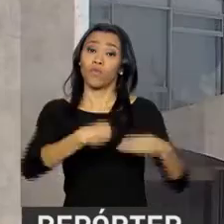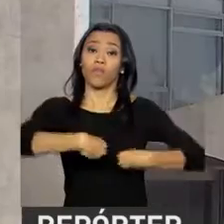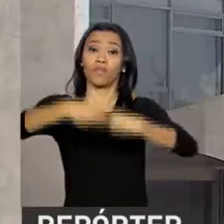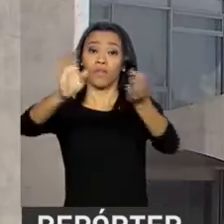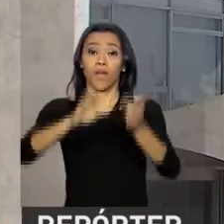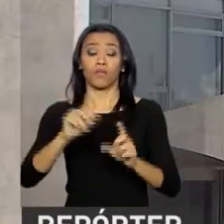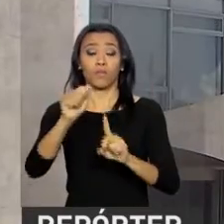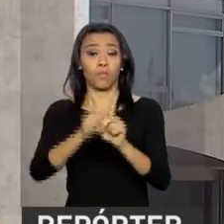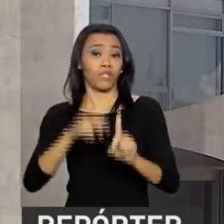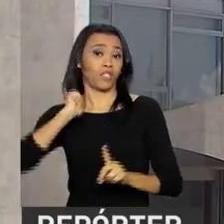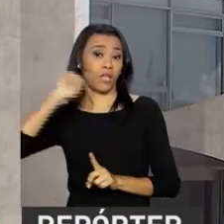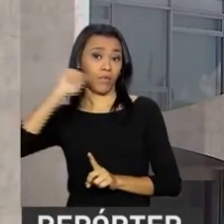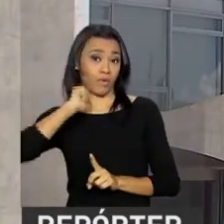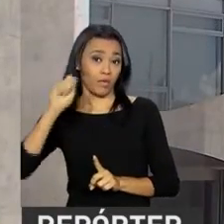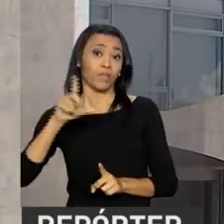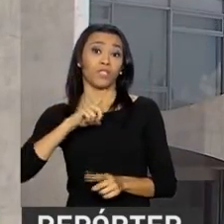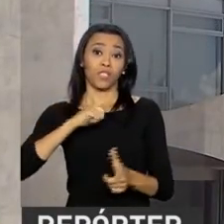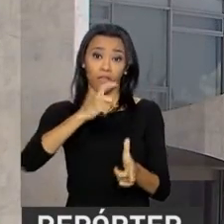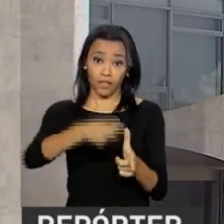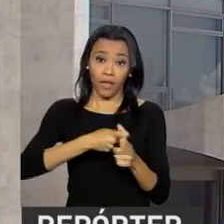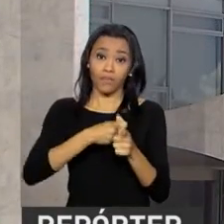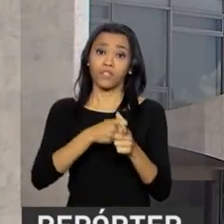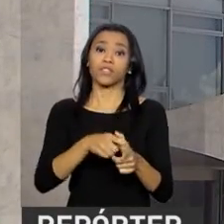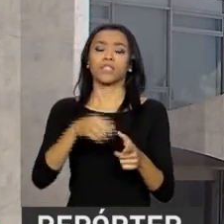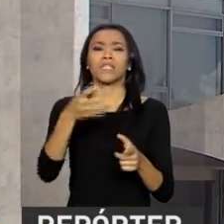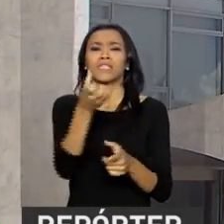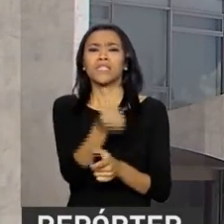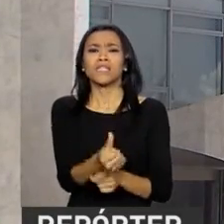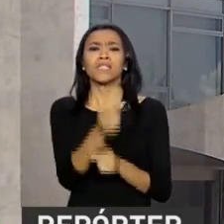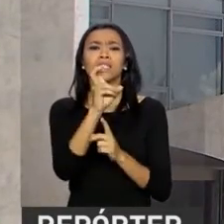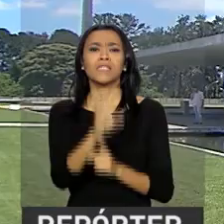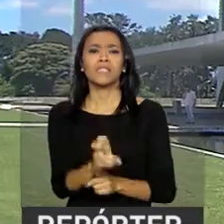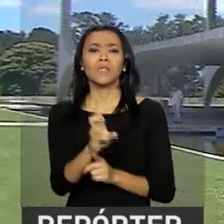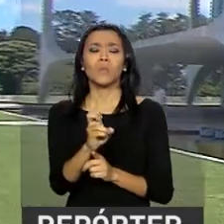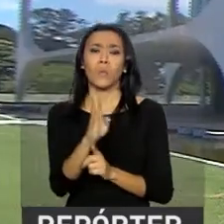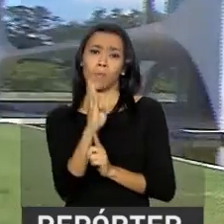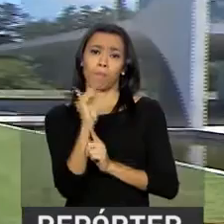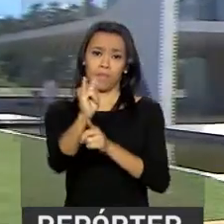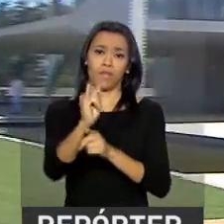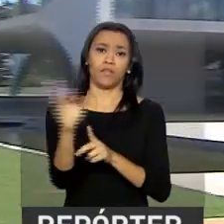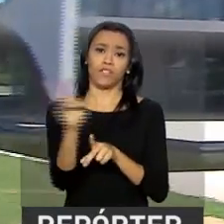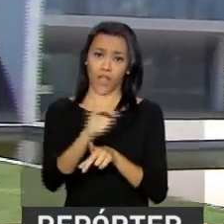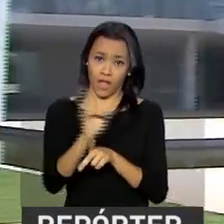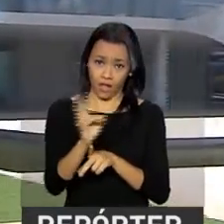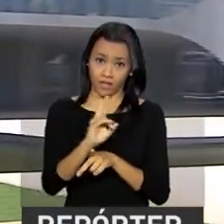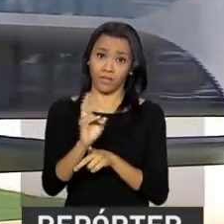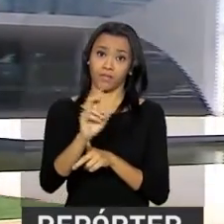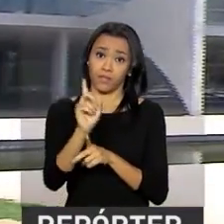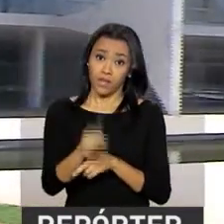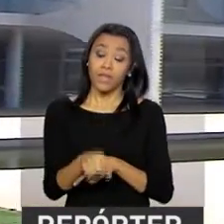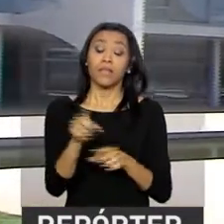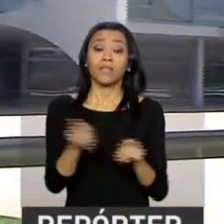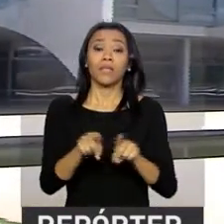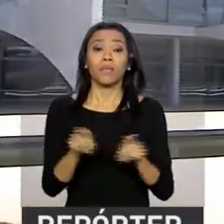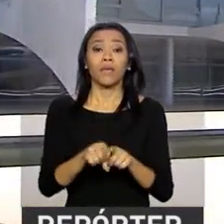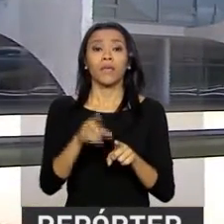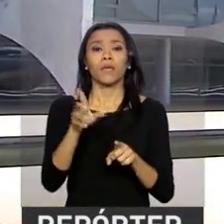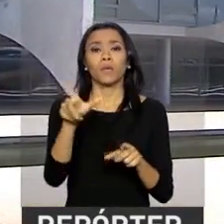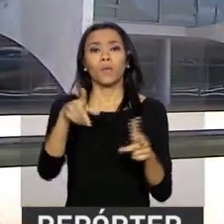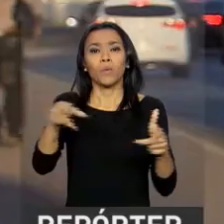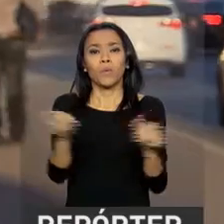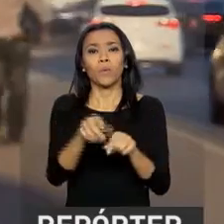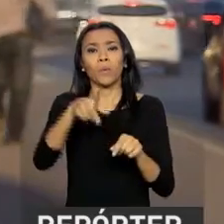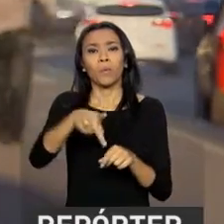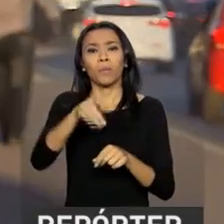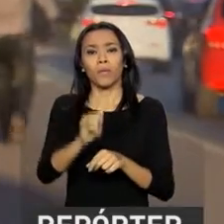afastado, autoriza déficit primário de até 65 bilhões de reais e prevê crescimento do produto interno bruto em